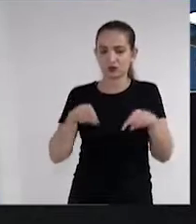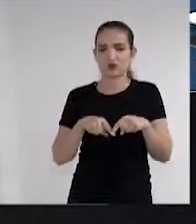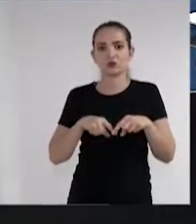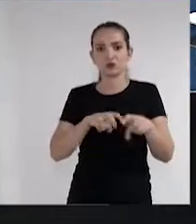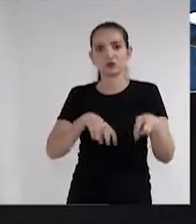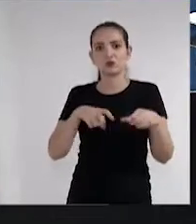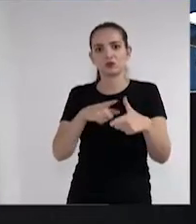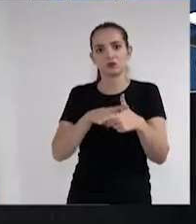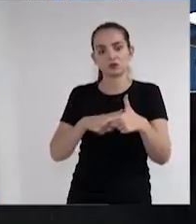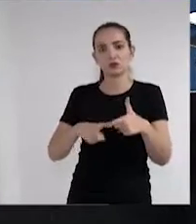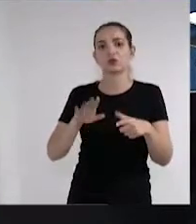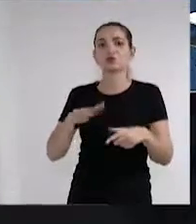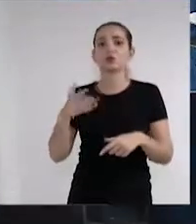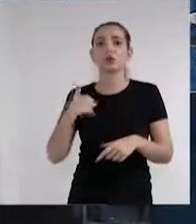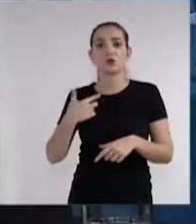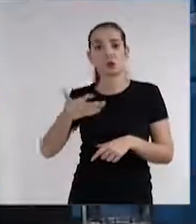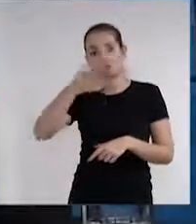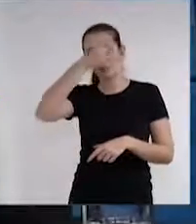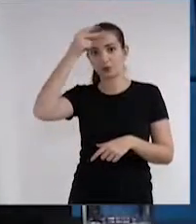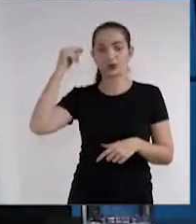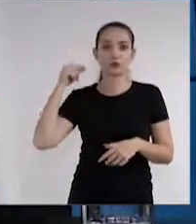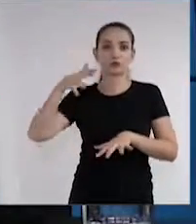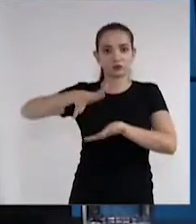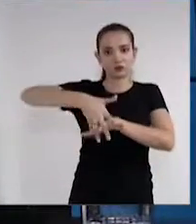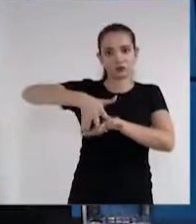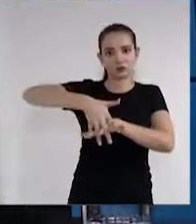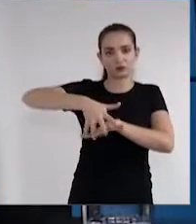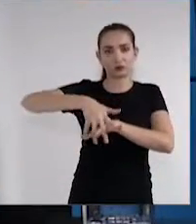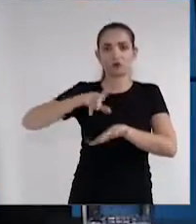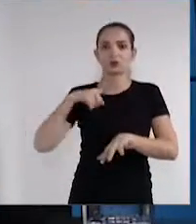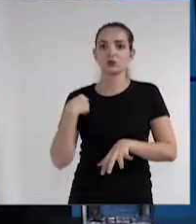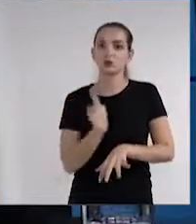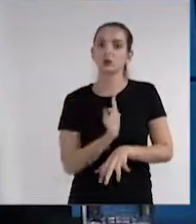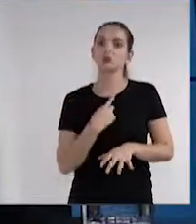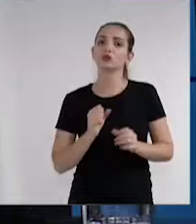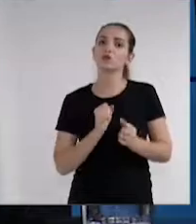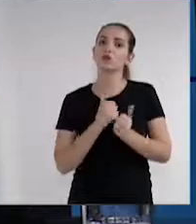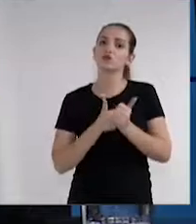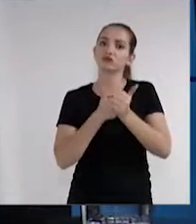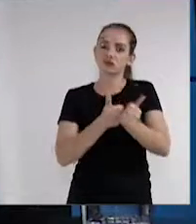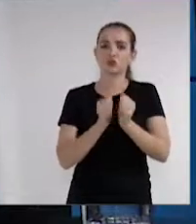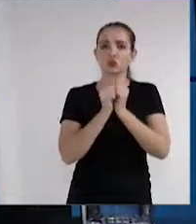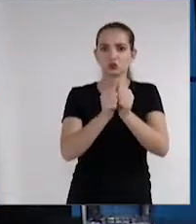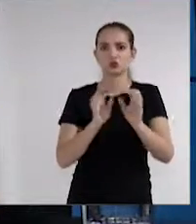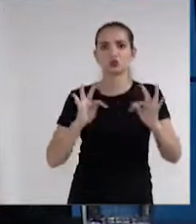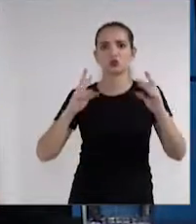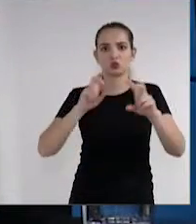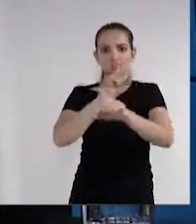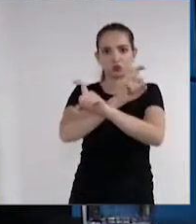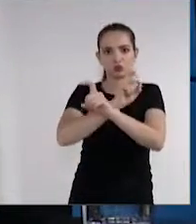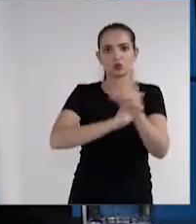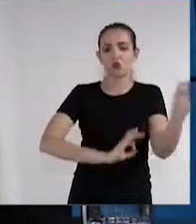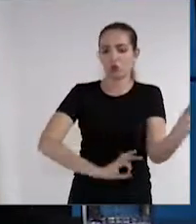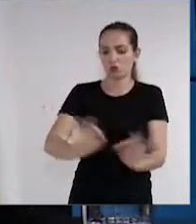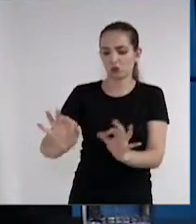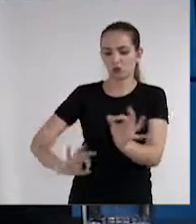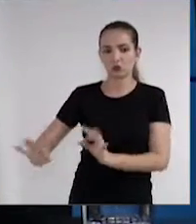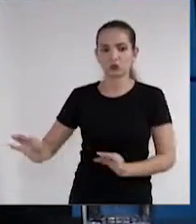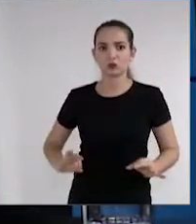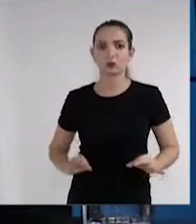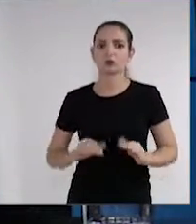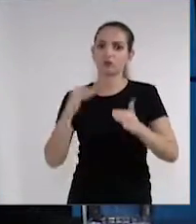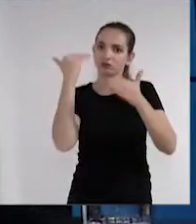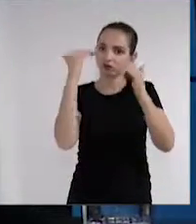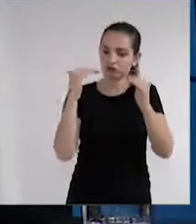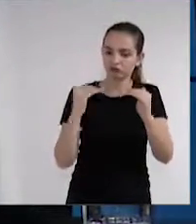agrária, e quando fui prefeito de Sidrolândia, criamos lá 12 assentamentos com ordem, com disciplina,